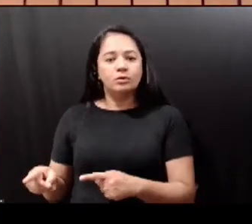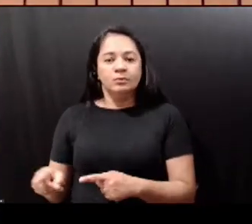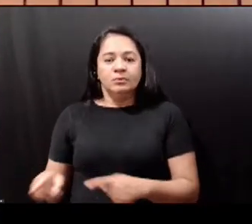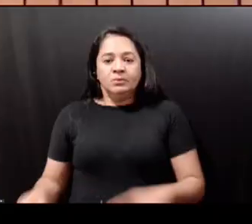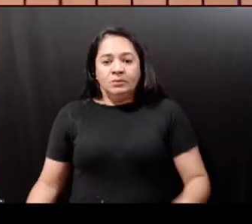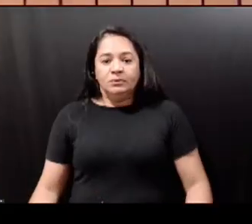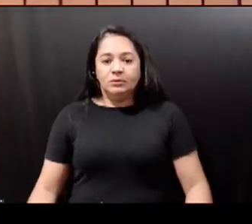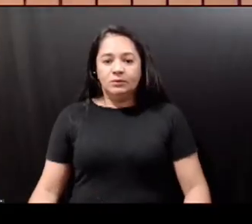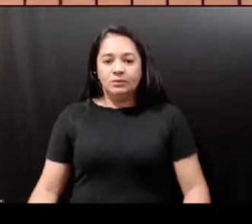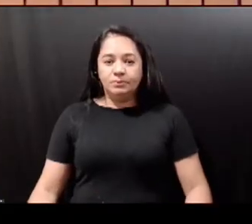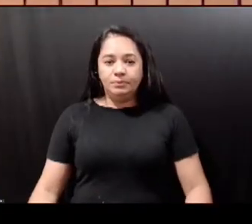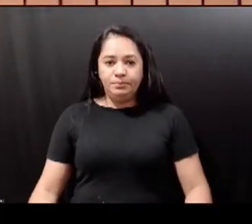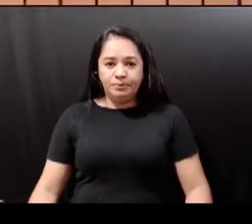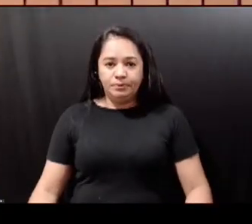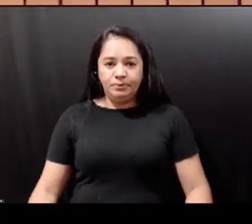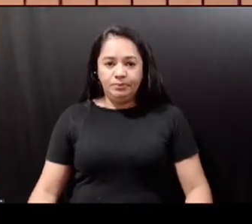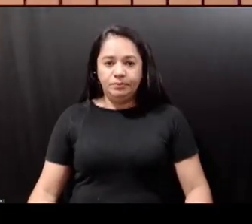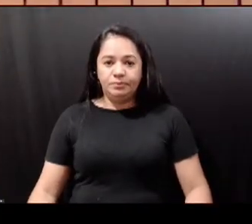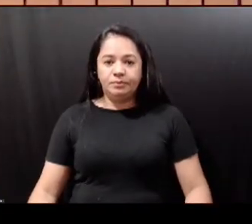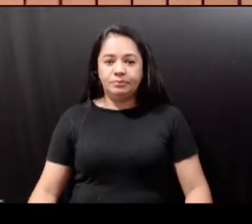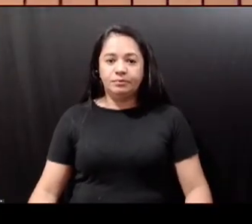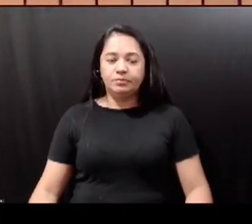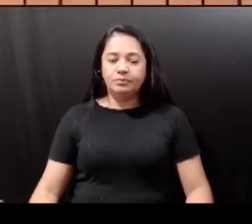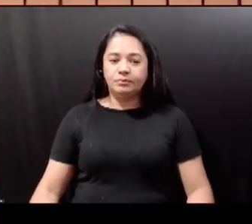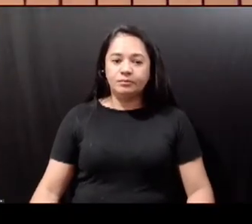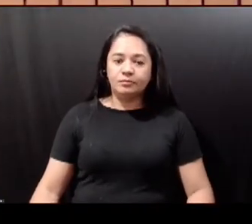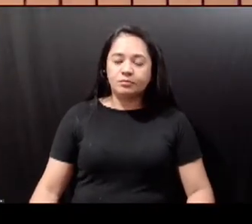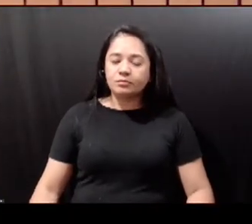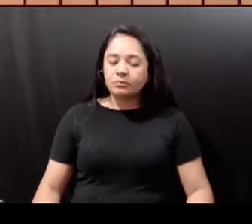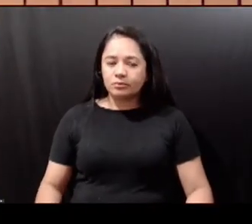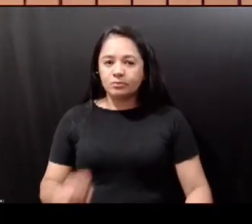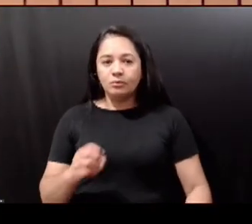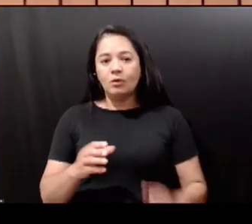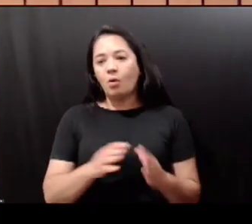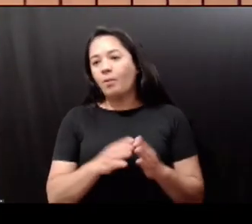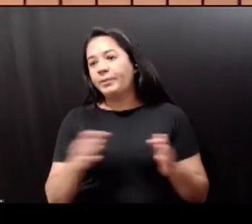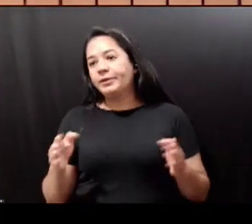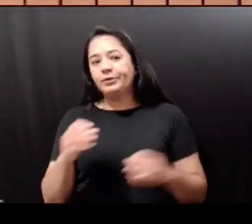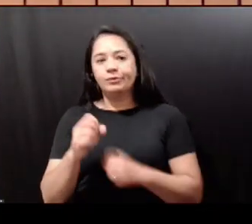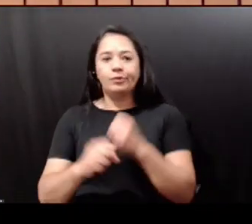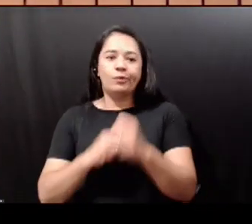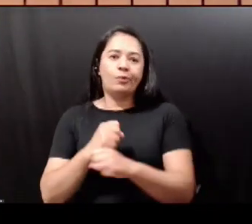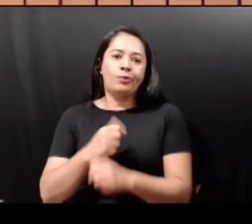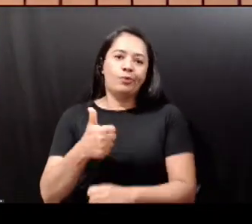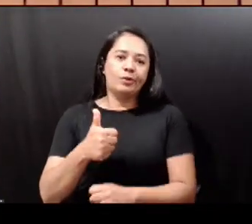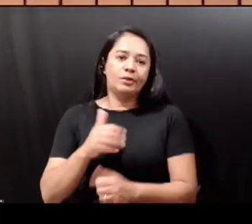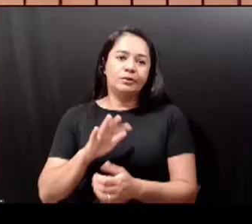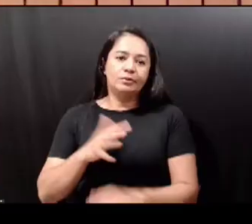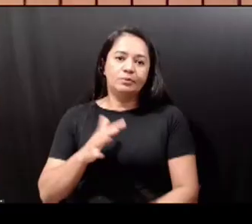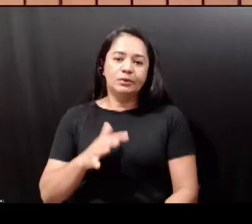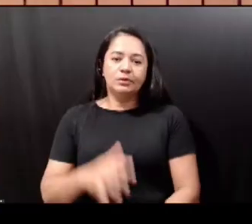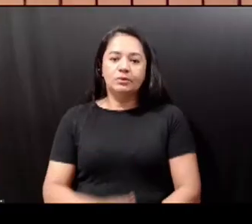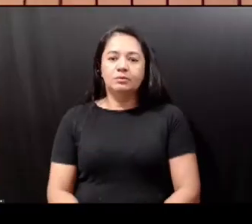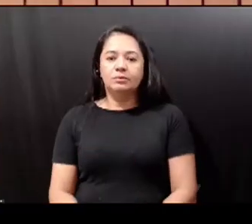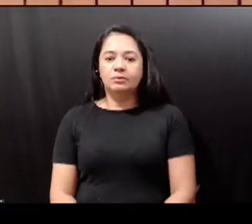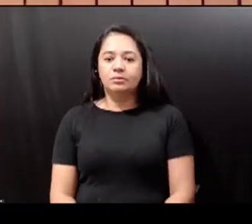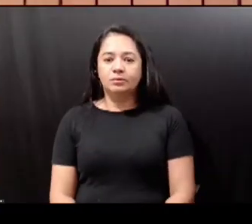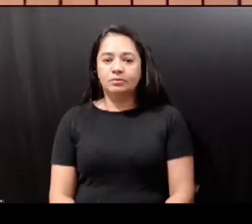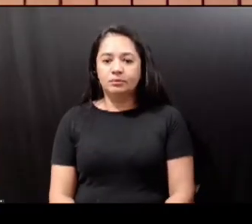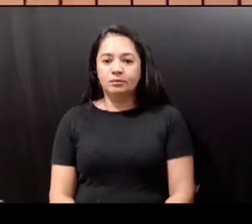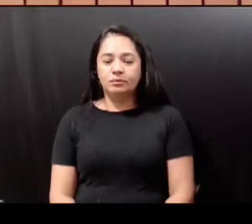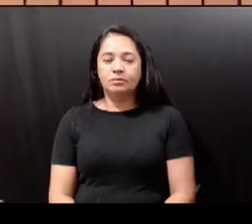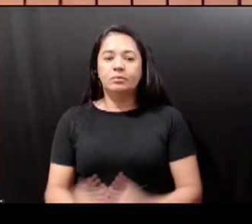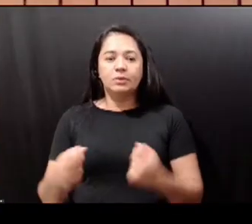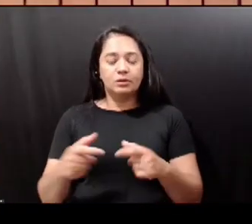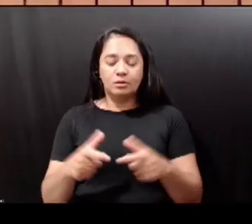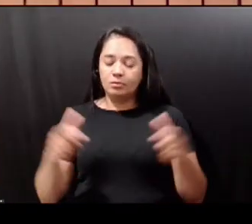essa expiração do cartão, ou que aumente o prazo para 1 ano, se eu não me engano atualmente é de 40 dias. Então, que aumente esse prazo, porque